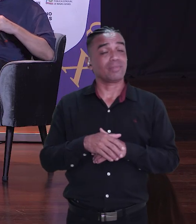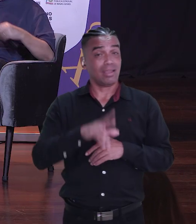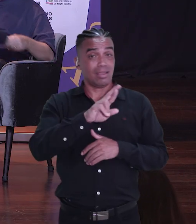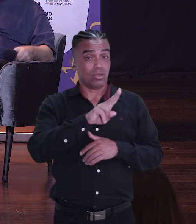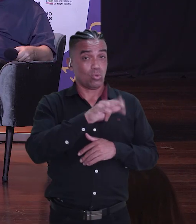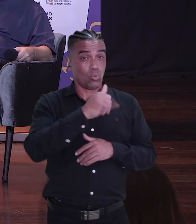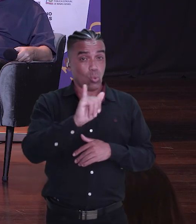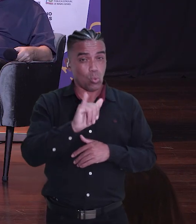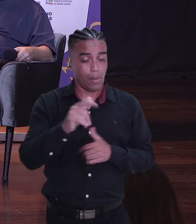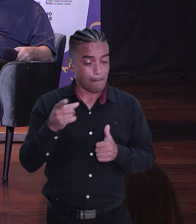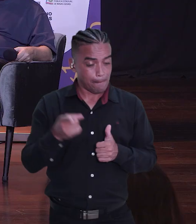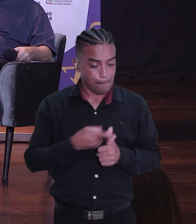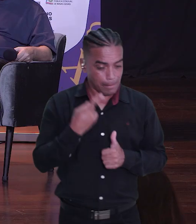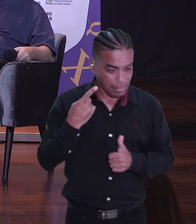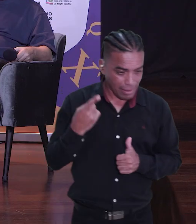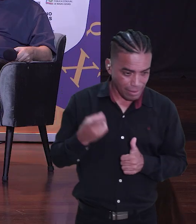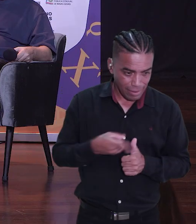uma... Olha, o Rui,